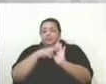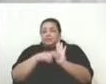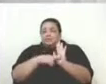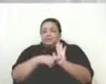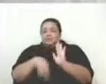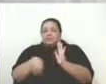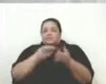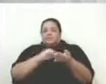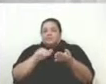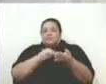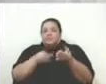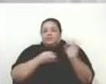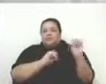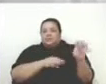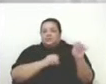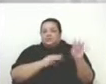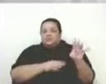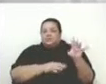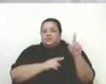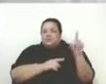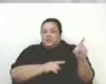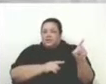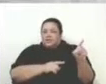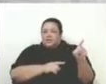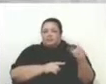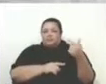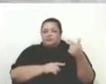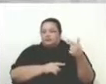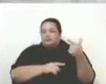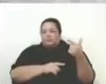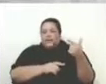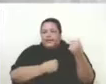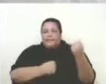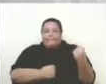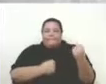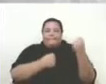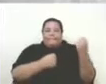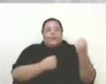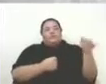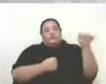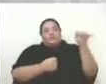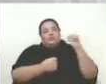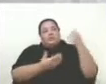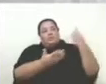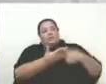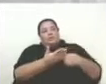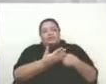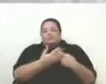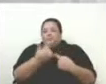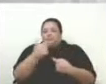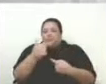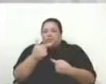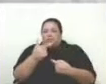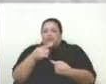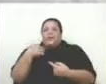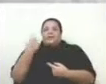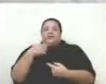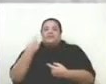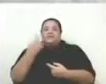educação, a secretaria de educação, ela não tem esse poder de estar fazendo a contratação. A gente apresenta a demanda para a administração